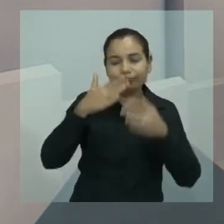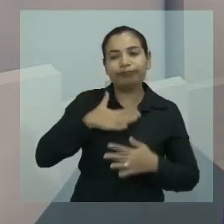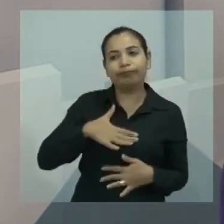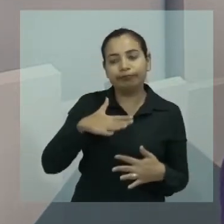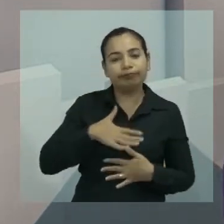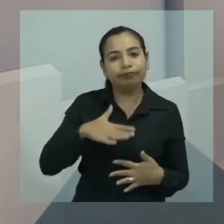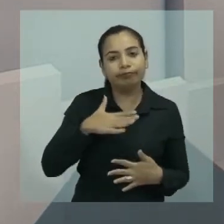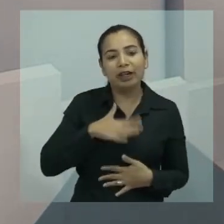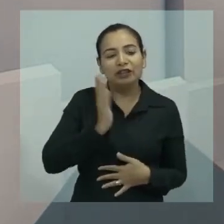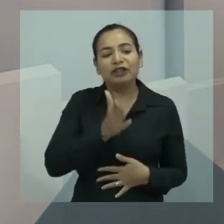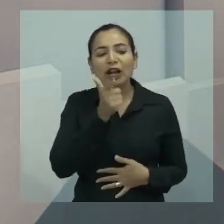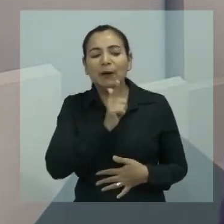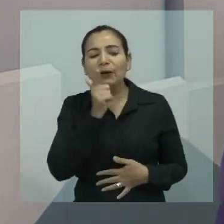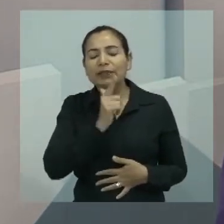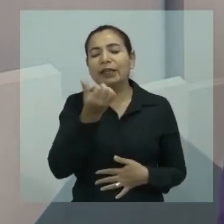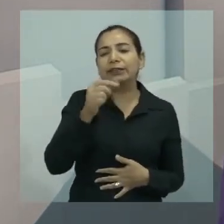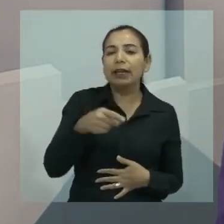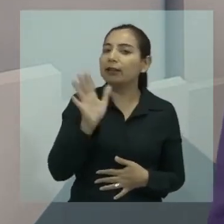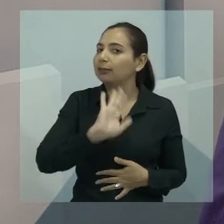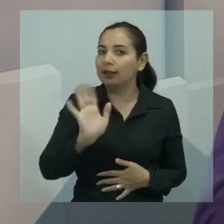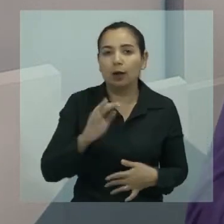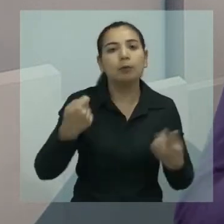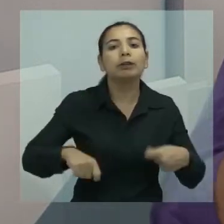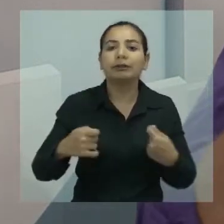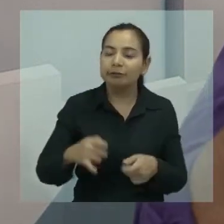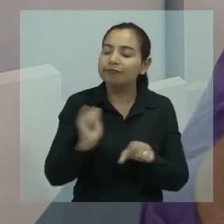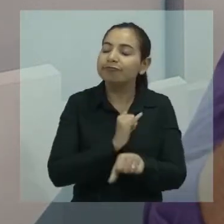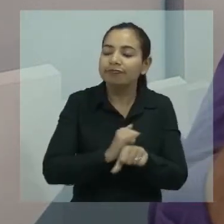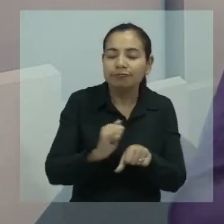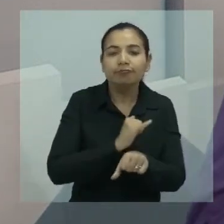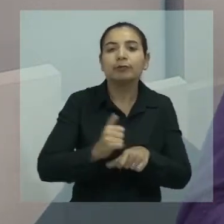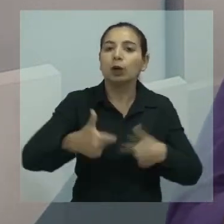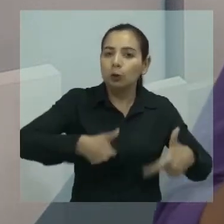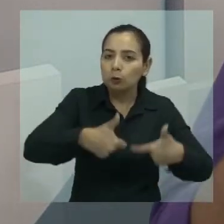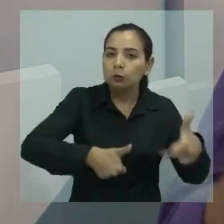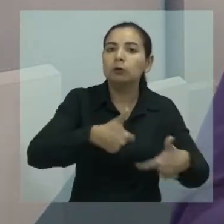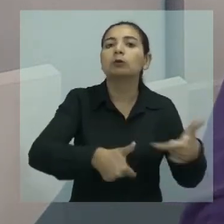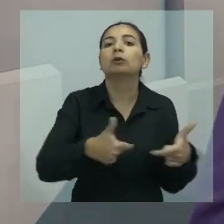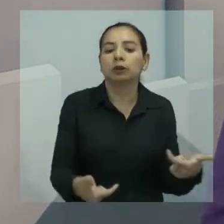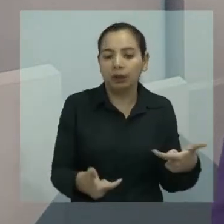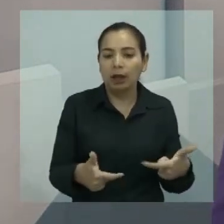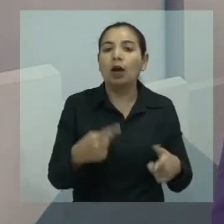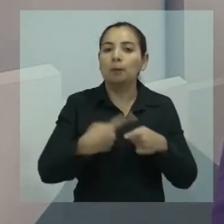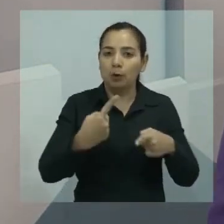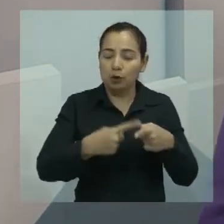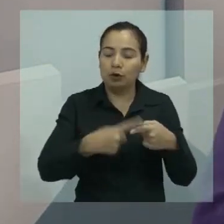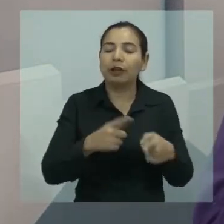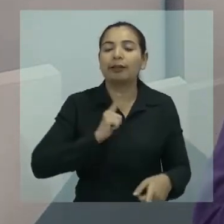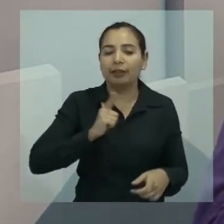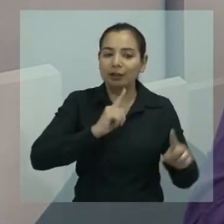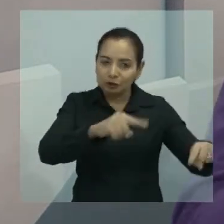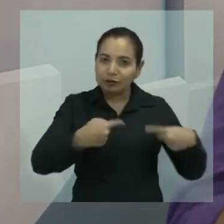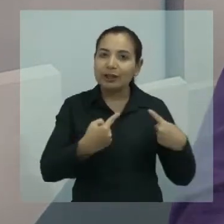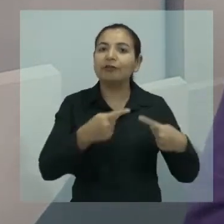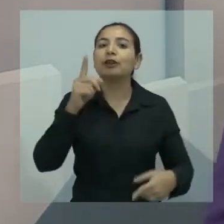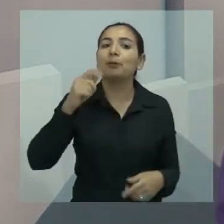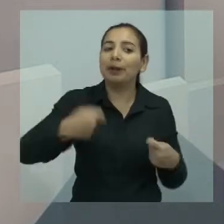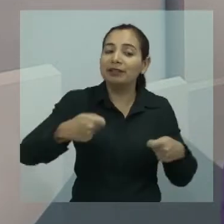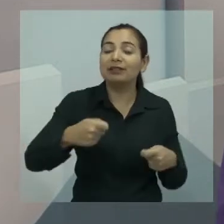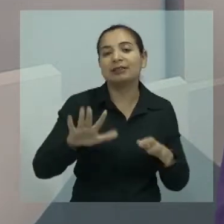o grande desafio hoje. Obviamente, a gente não pode descansar ainda de consolidar o processo de alfabetização, o processo de aprendizagem no quinto